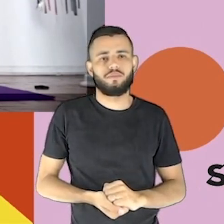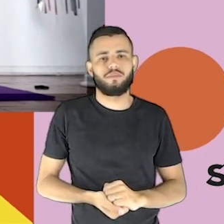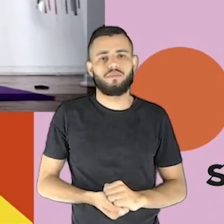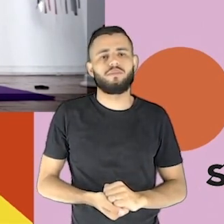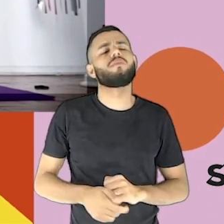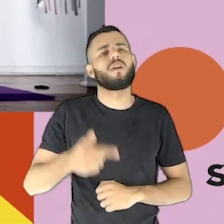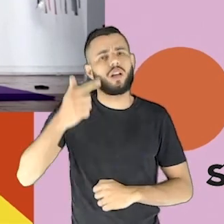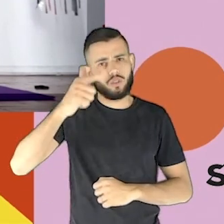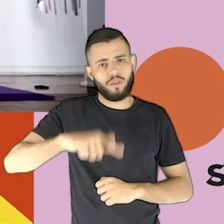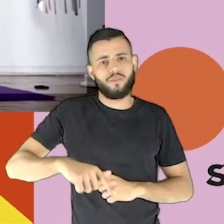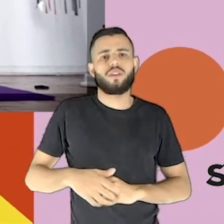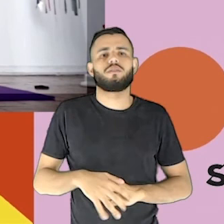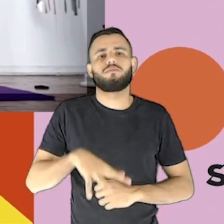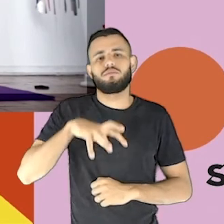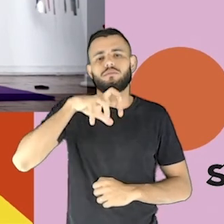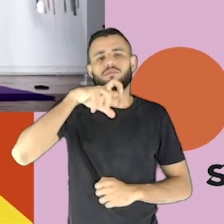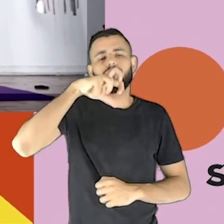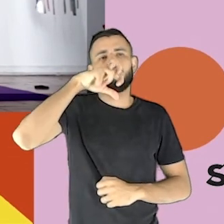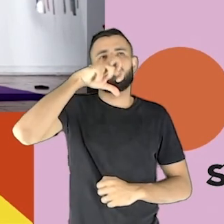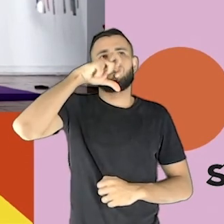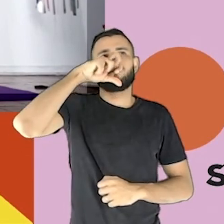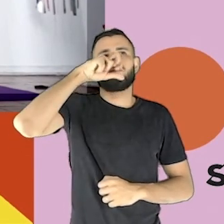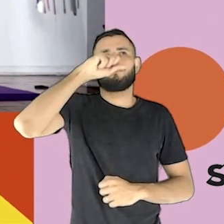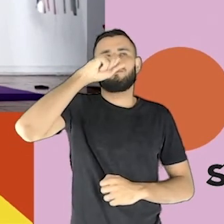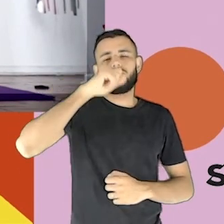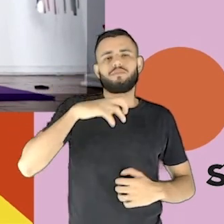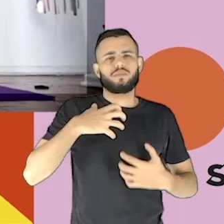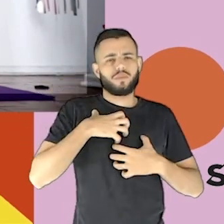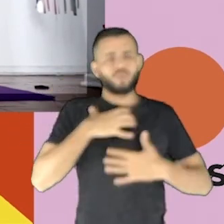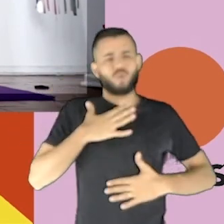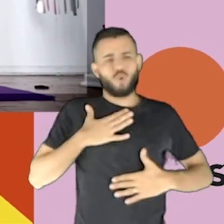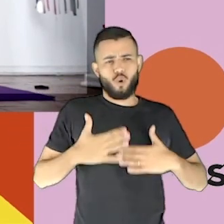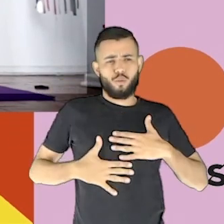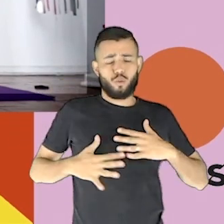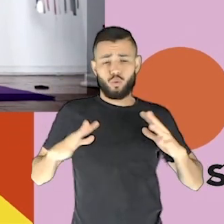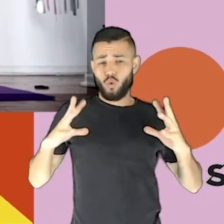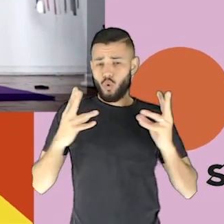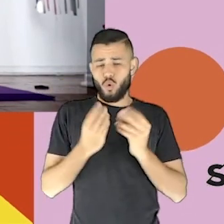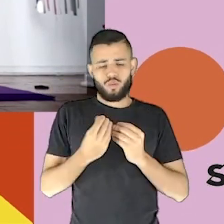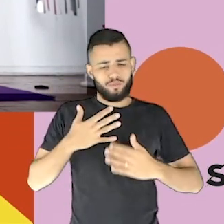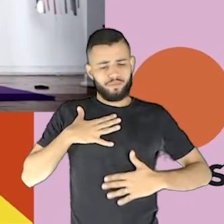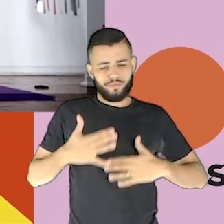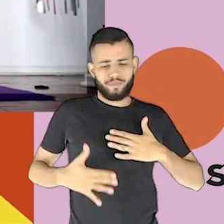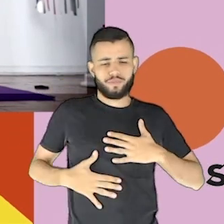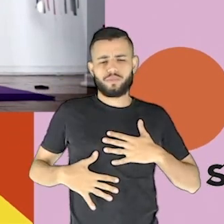Mais uma vez, inspira, sente o corpo todo, a energia do universo entrando no seu corpo todo.